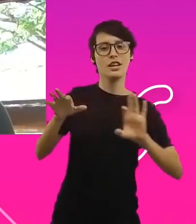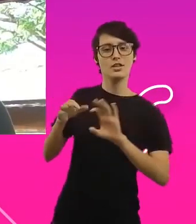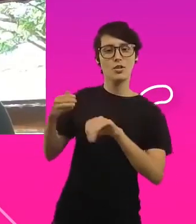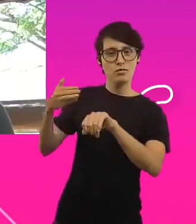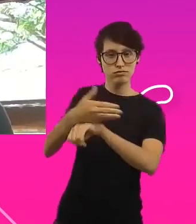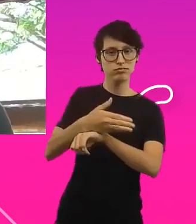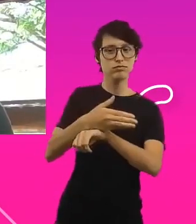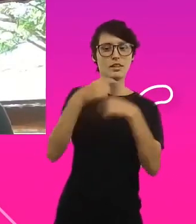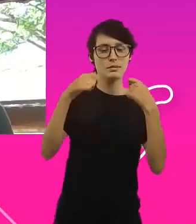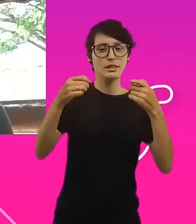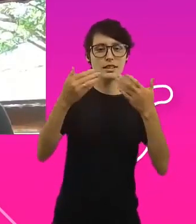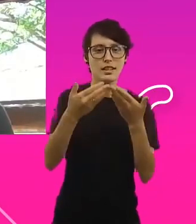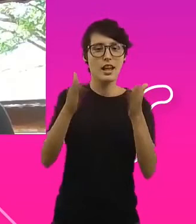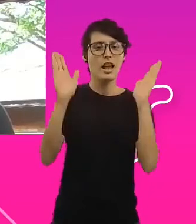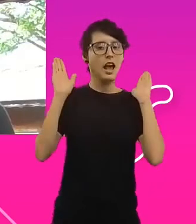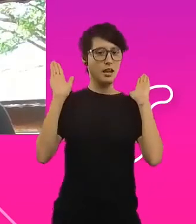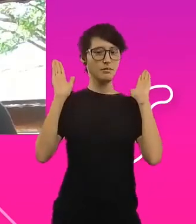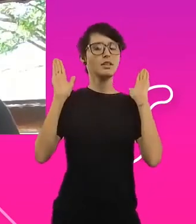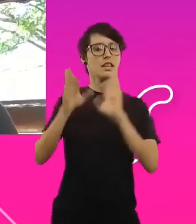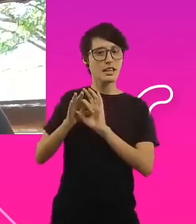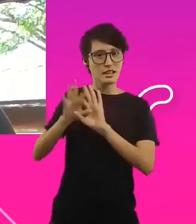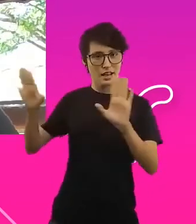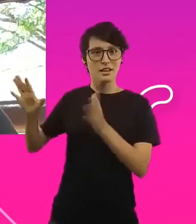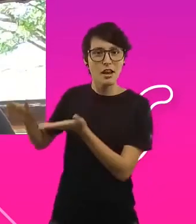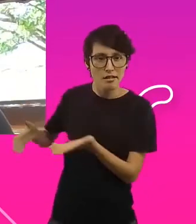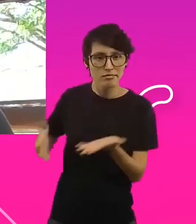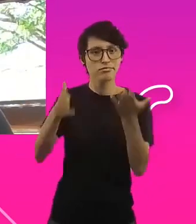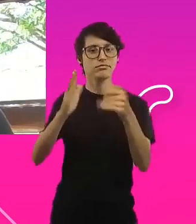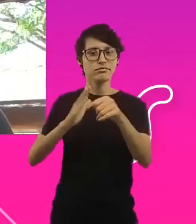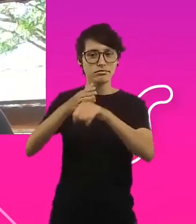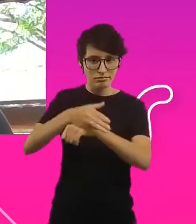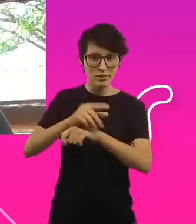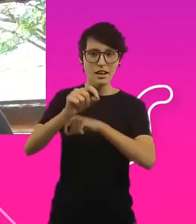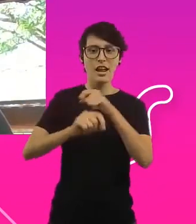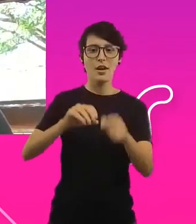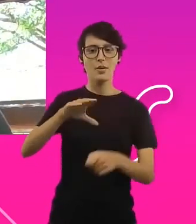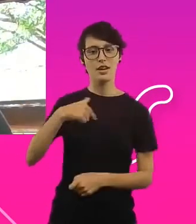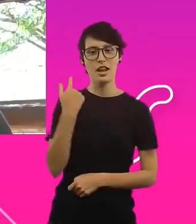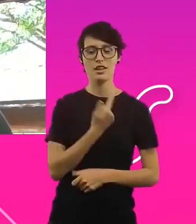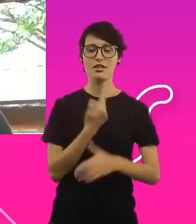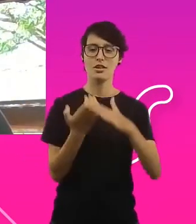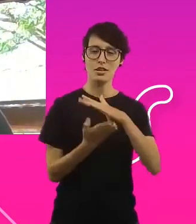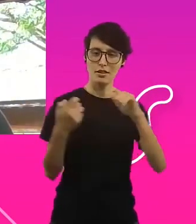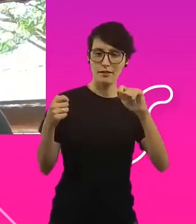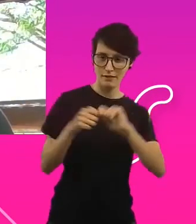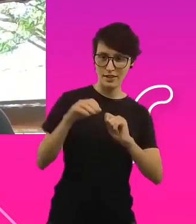abrir essa janela para conseguir fazer isso. E é isso que a Carambola tem feito nessa